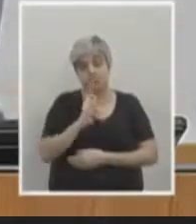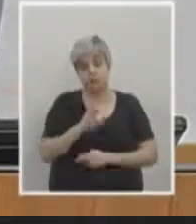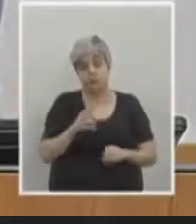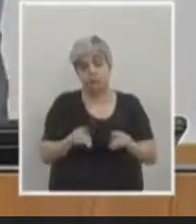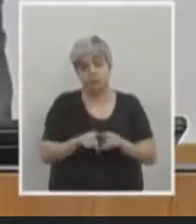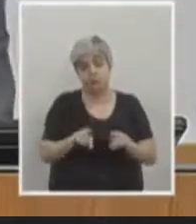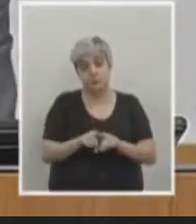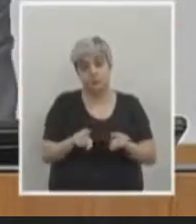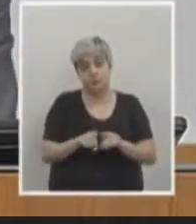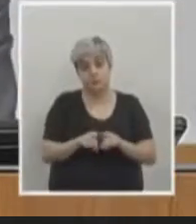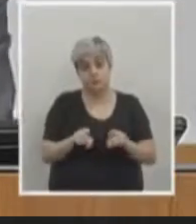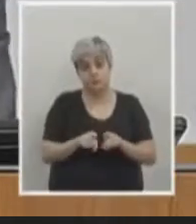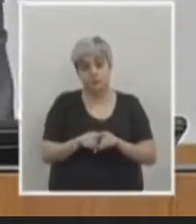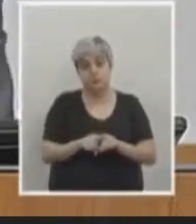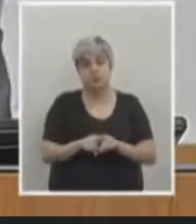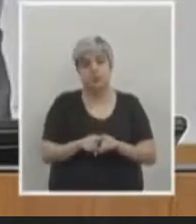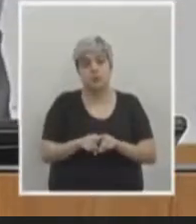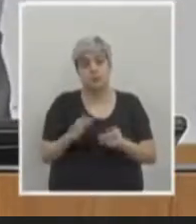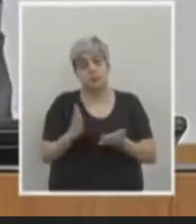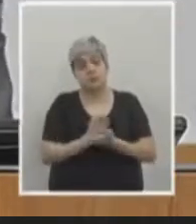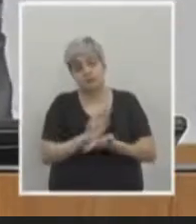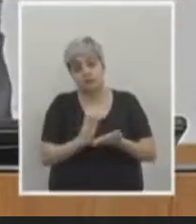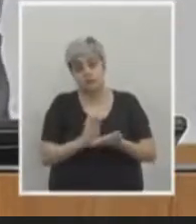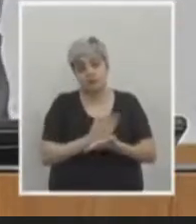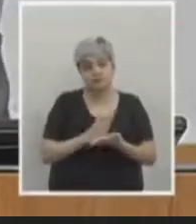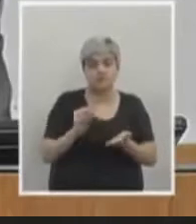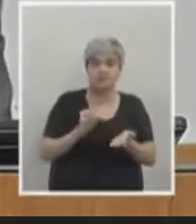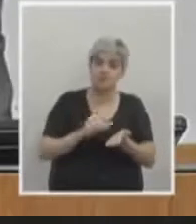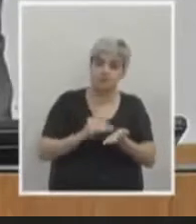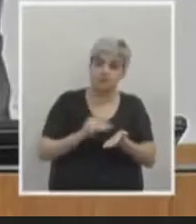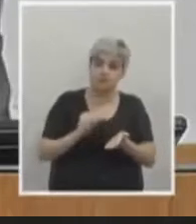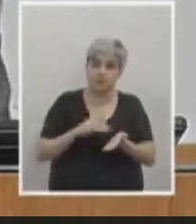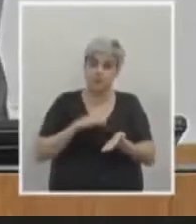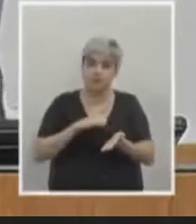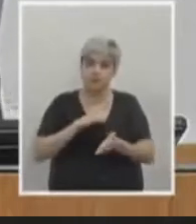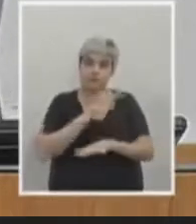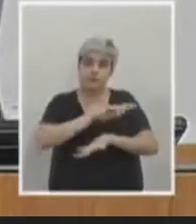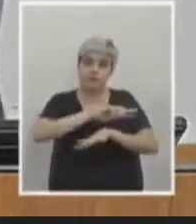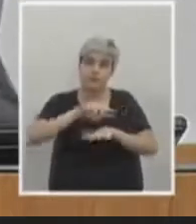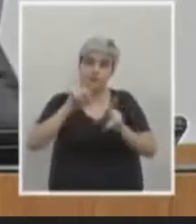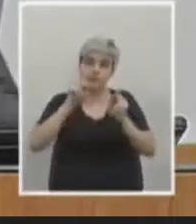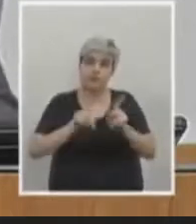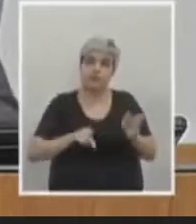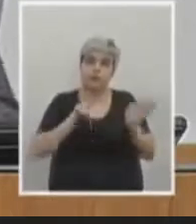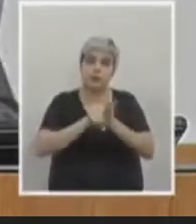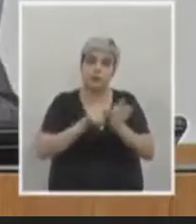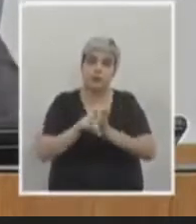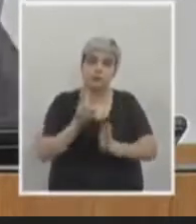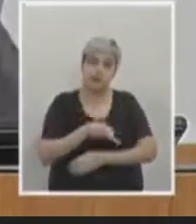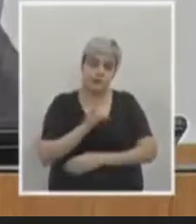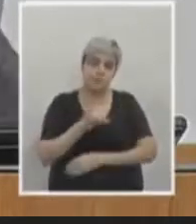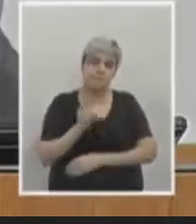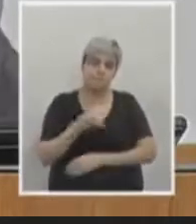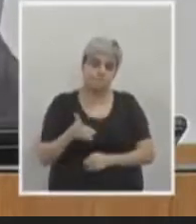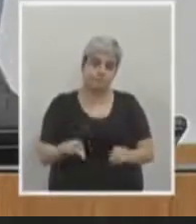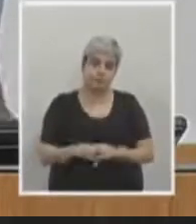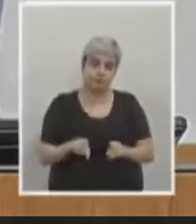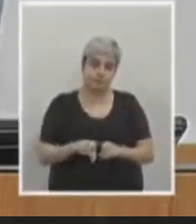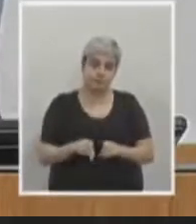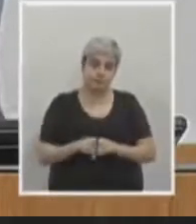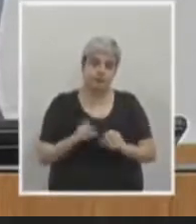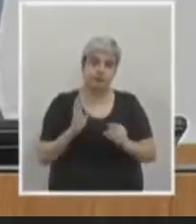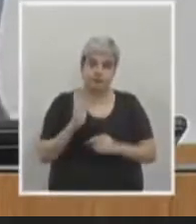pela representante da secretária, outras aqui estão vindo repetidas, várias pessoas fazendo a mesma pergunta, eu já